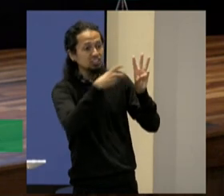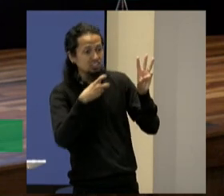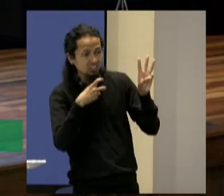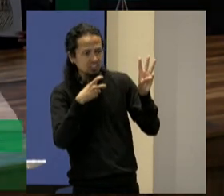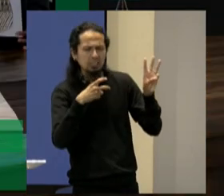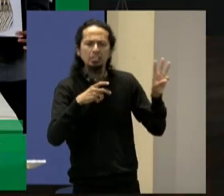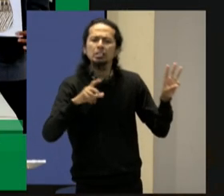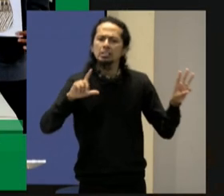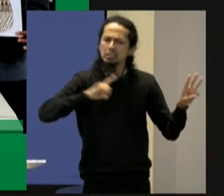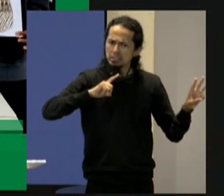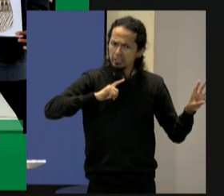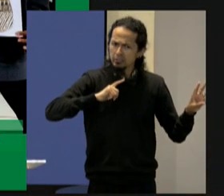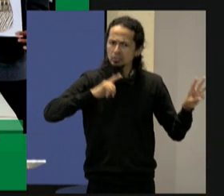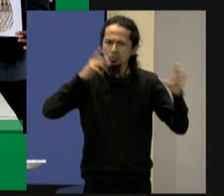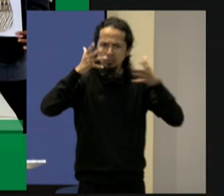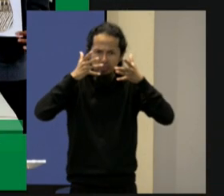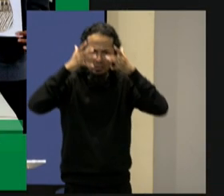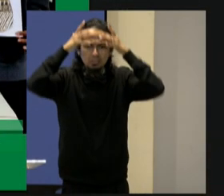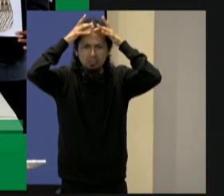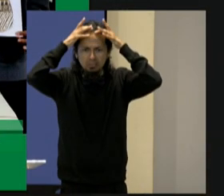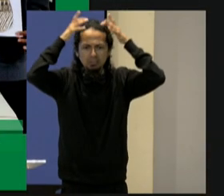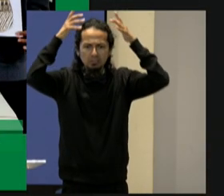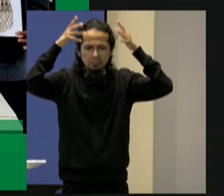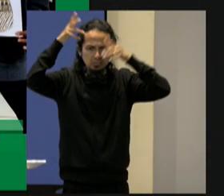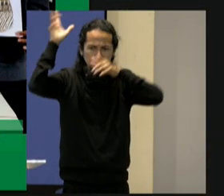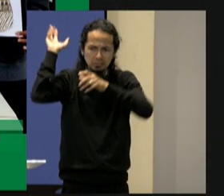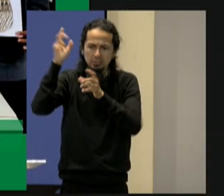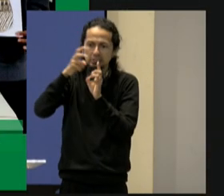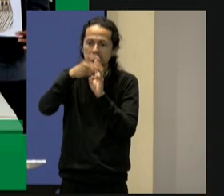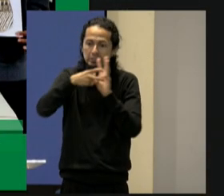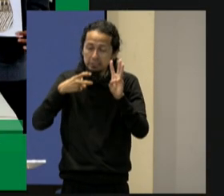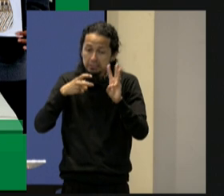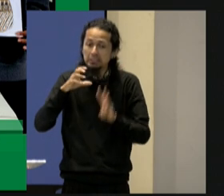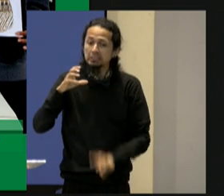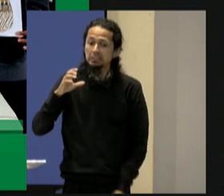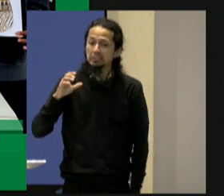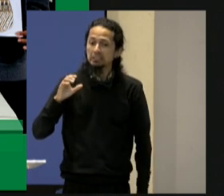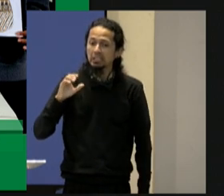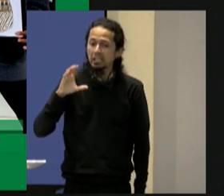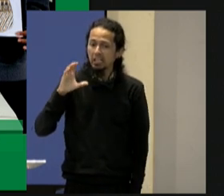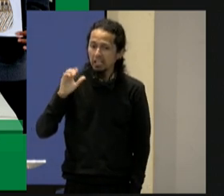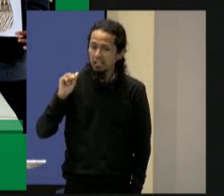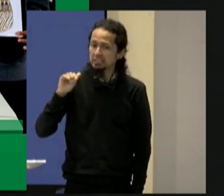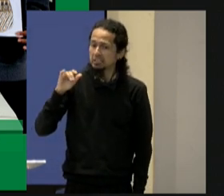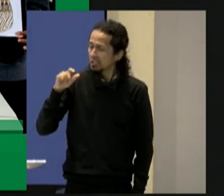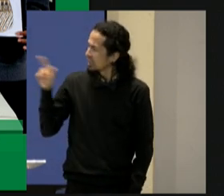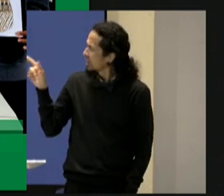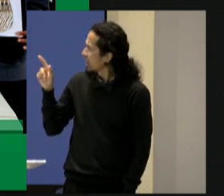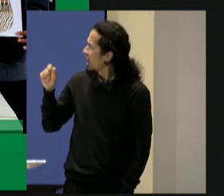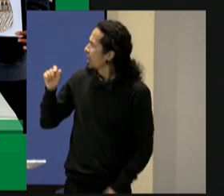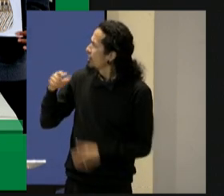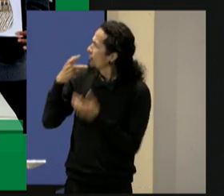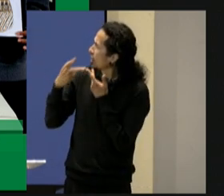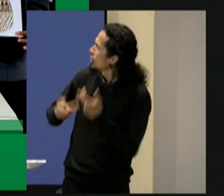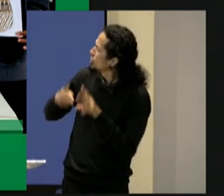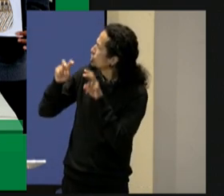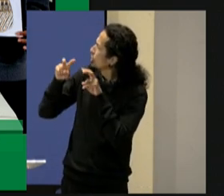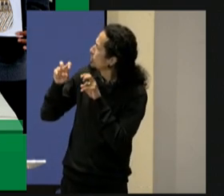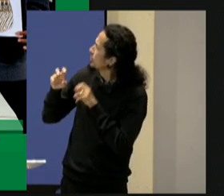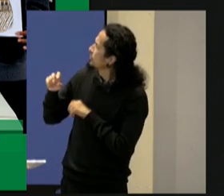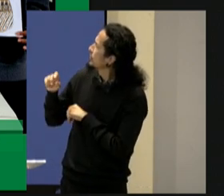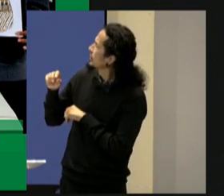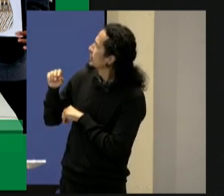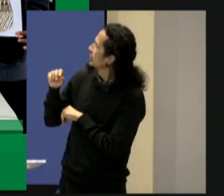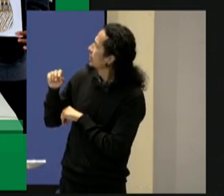cacique Sadric na Casa de Passagem, que fala sobre cestaria, sobre grafismo indígena, e nos chama a atenção que as